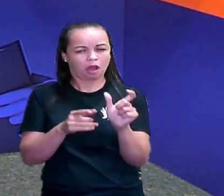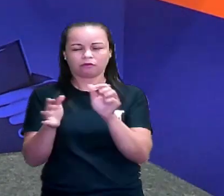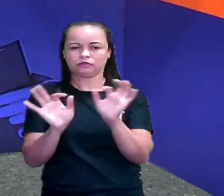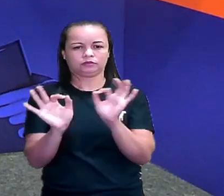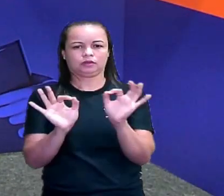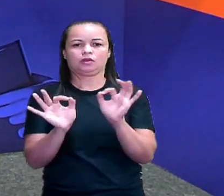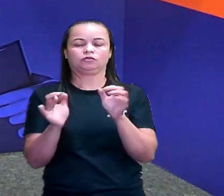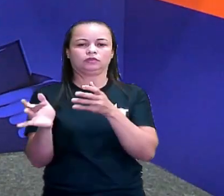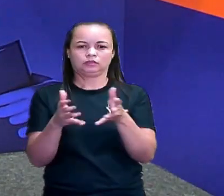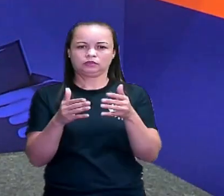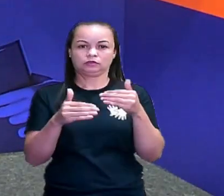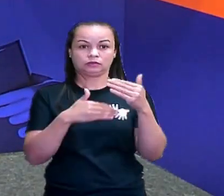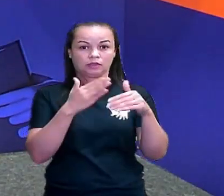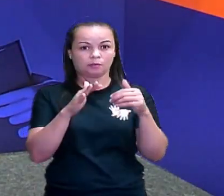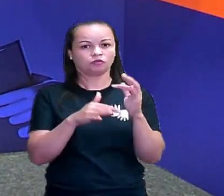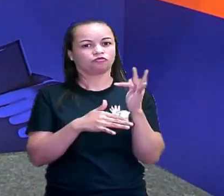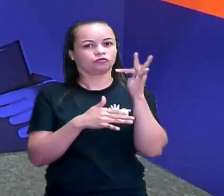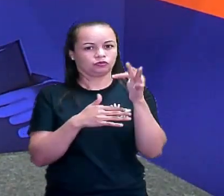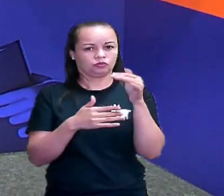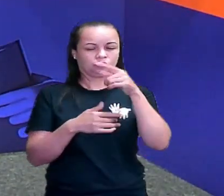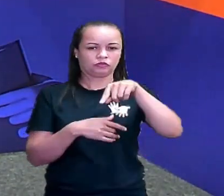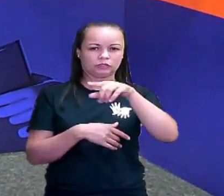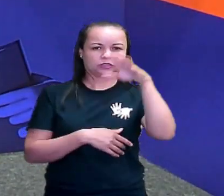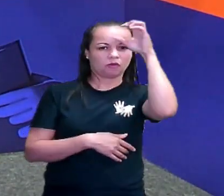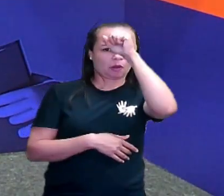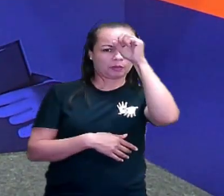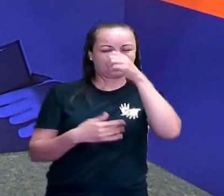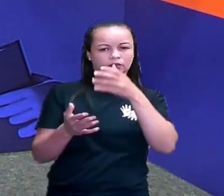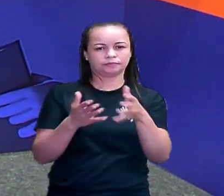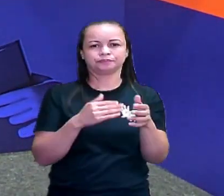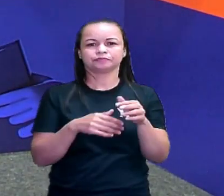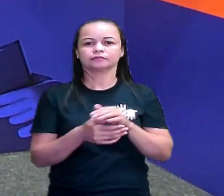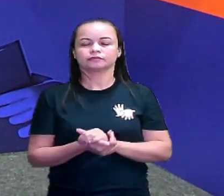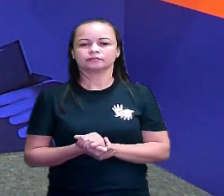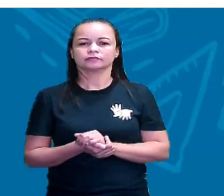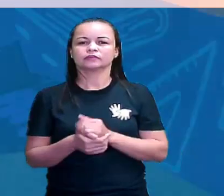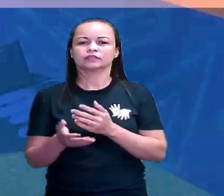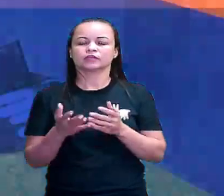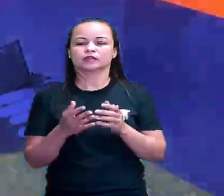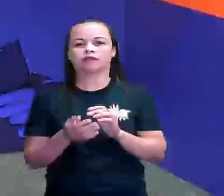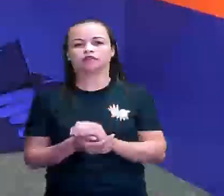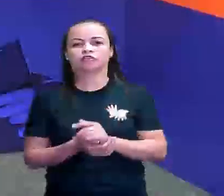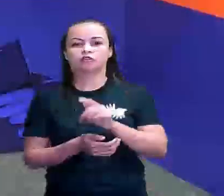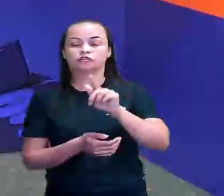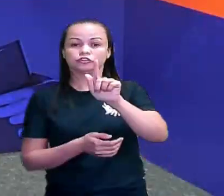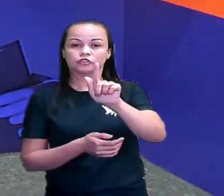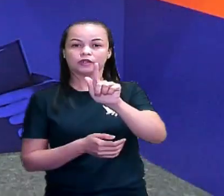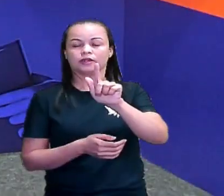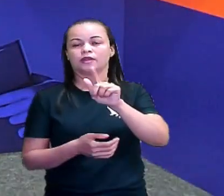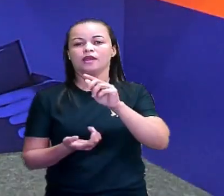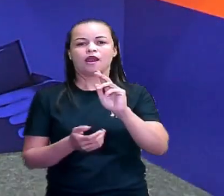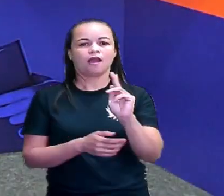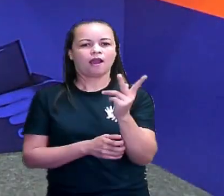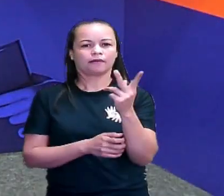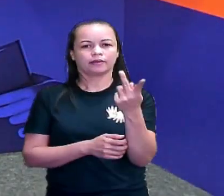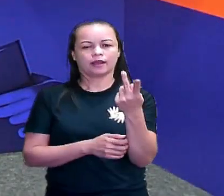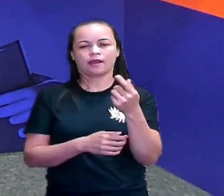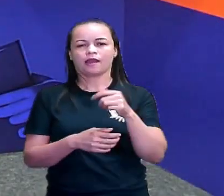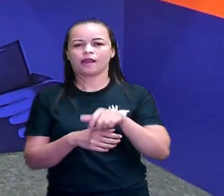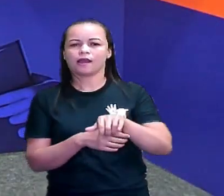A gente vai ver isso mais pra frente, tá bom? E aí a gente tem la H, la I,